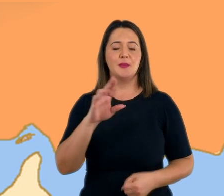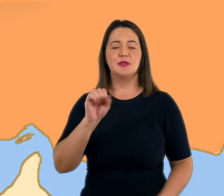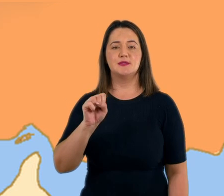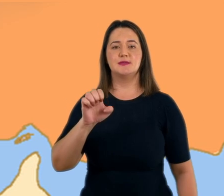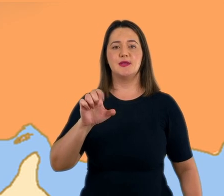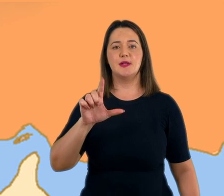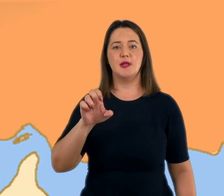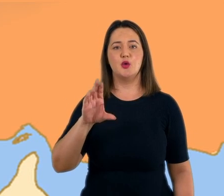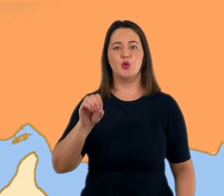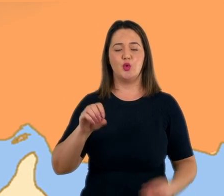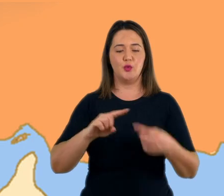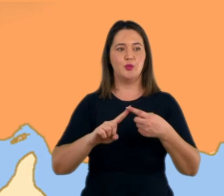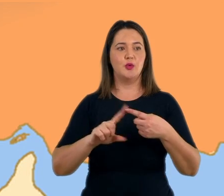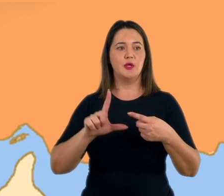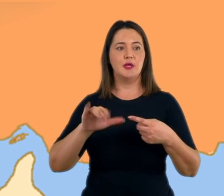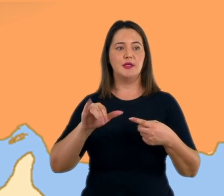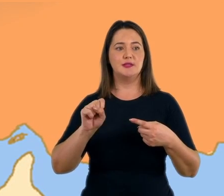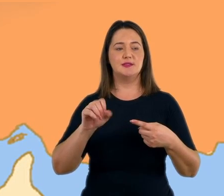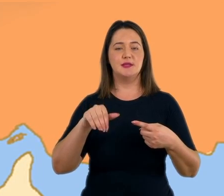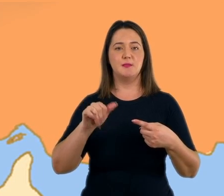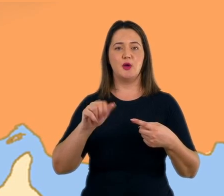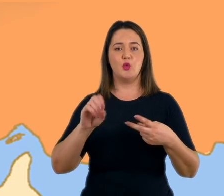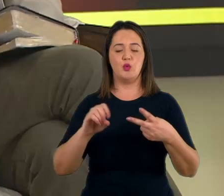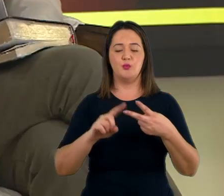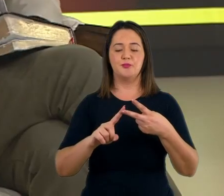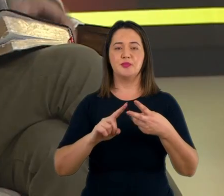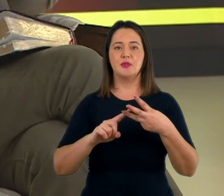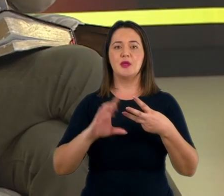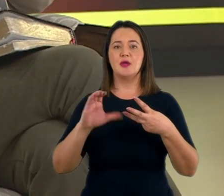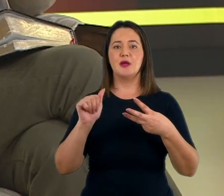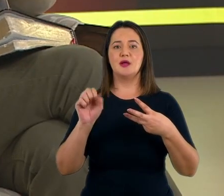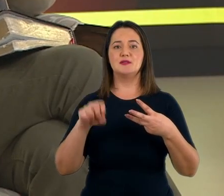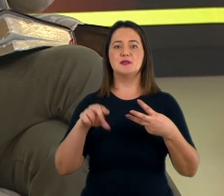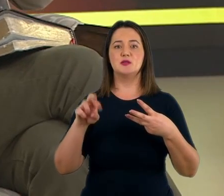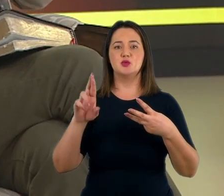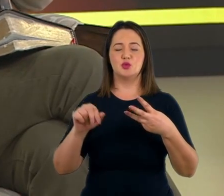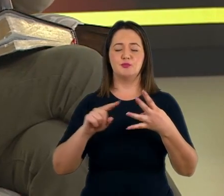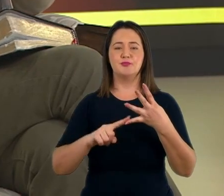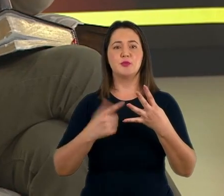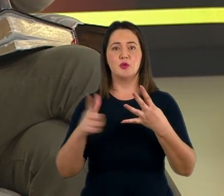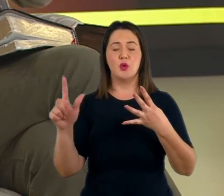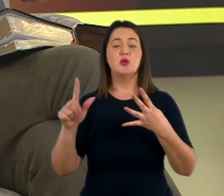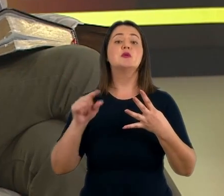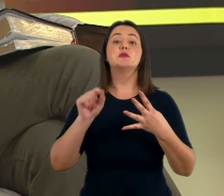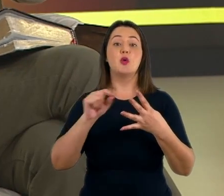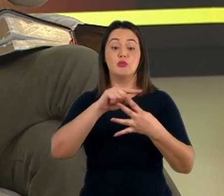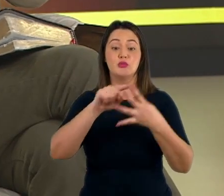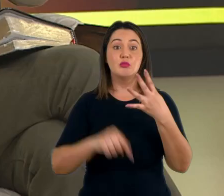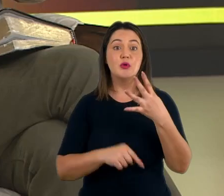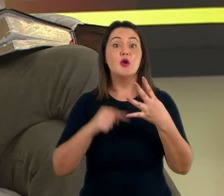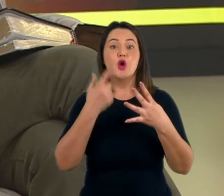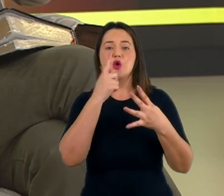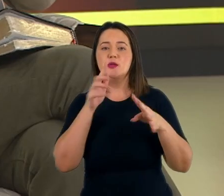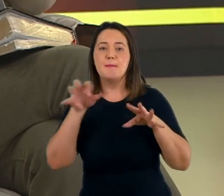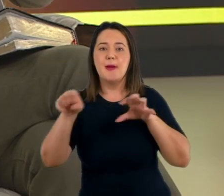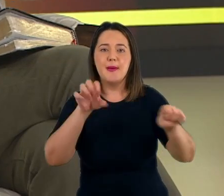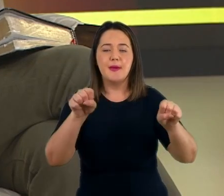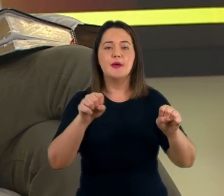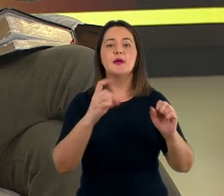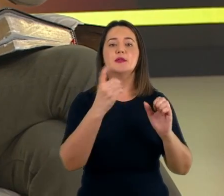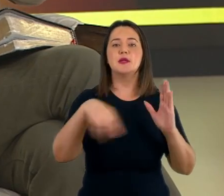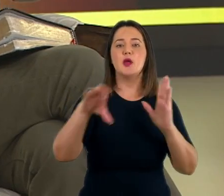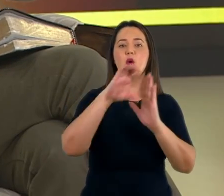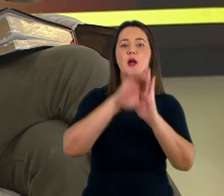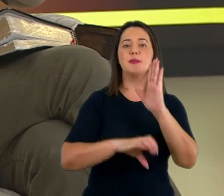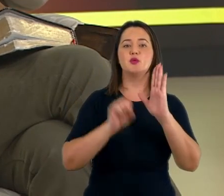Seleuco, Lisímaco, Ptolomeu e Cassandro. Entre Daniel capítulo 2, verso 38 e Daniel